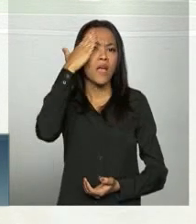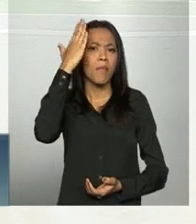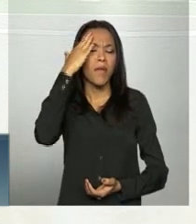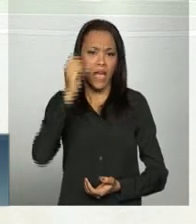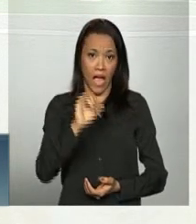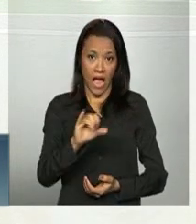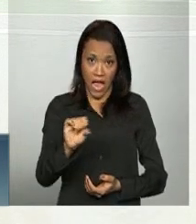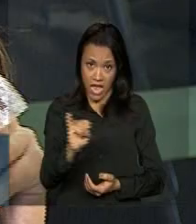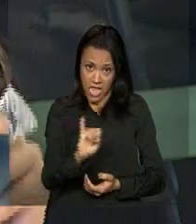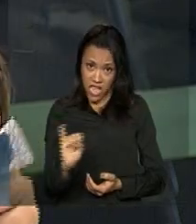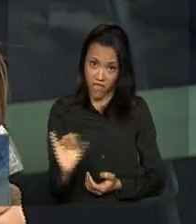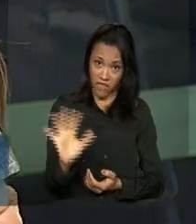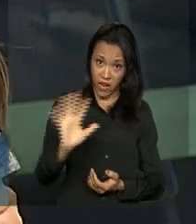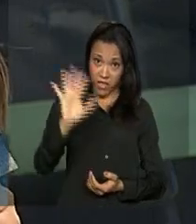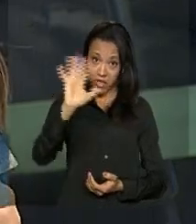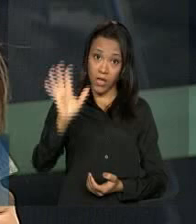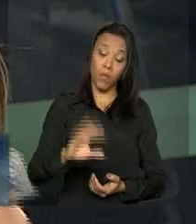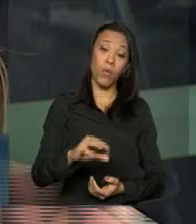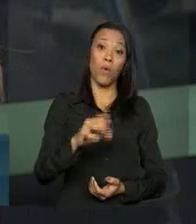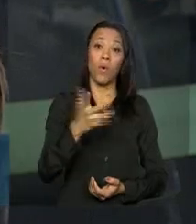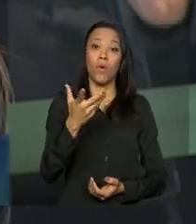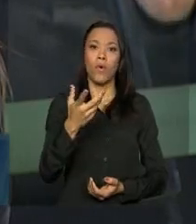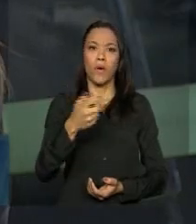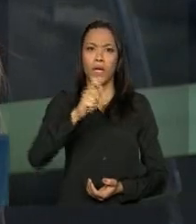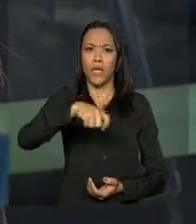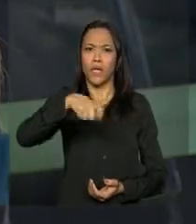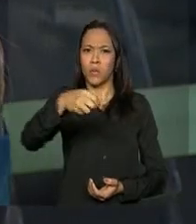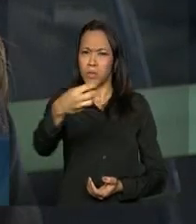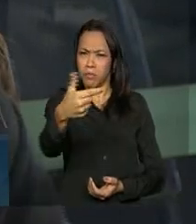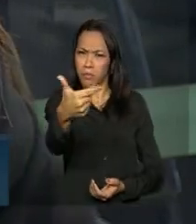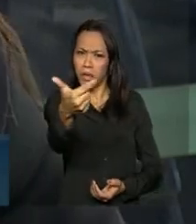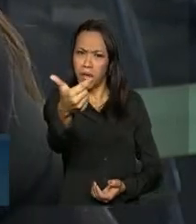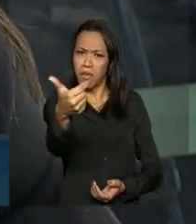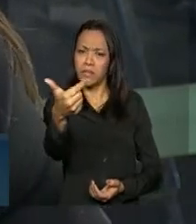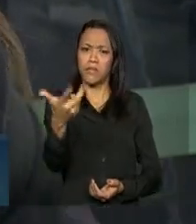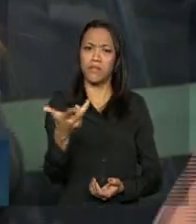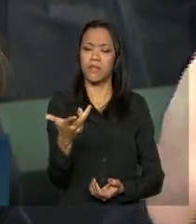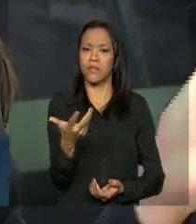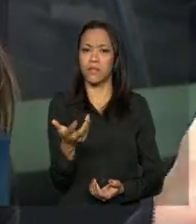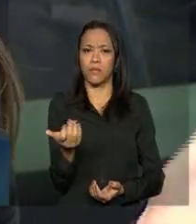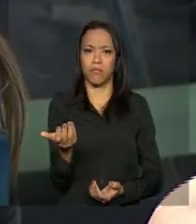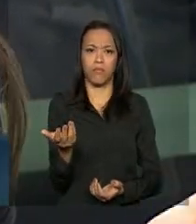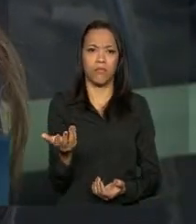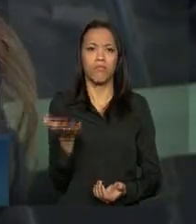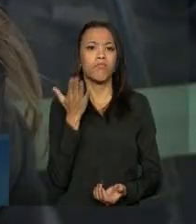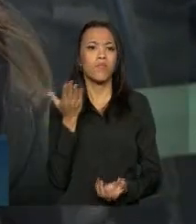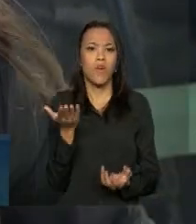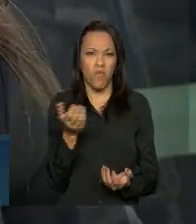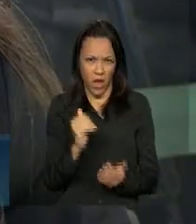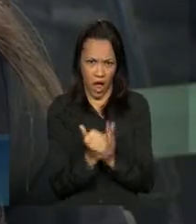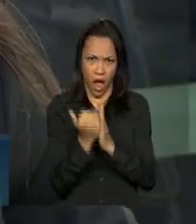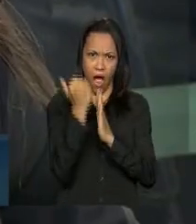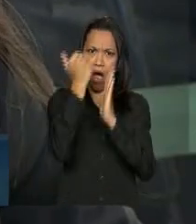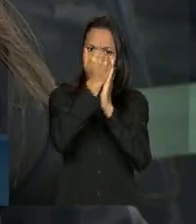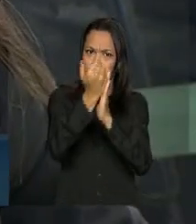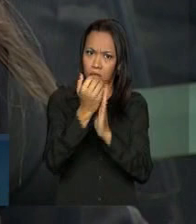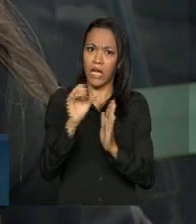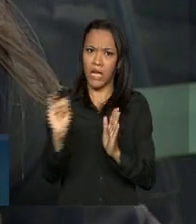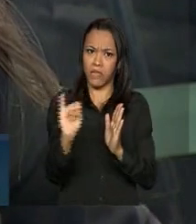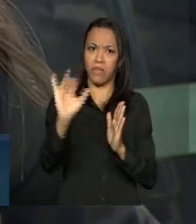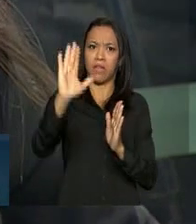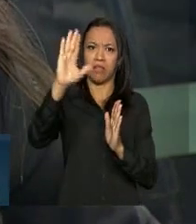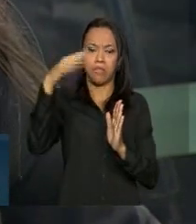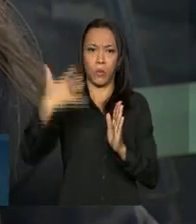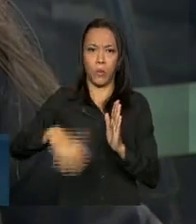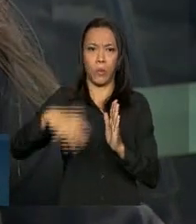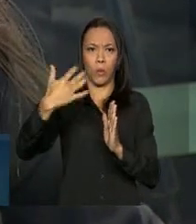hoje, 8,13 em 12 meses. O senhor pode comentar, por favor? Porque foi um pouco alta e está bem acima